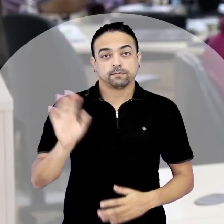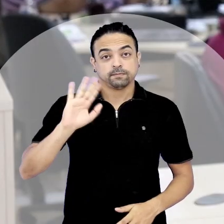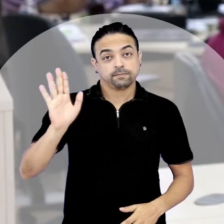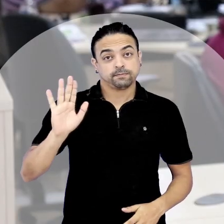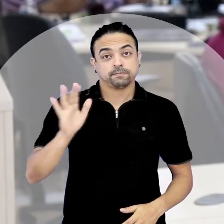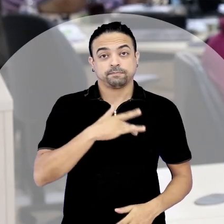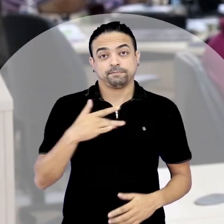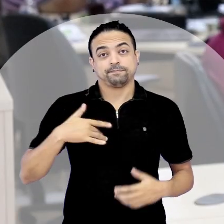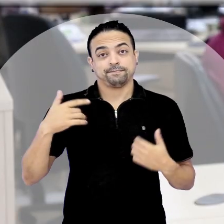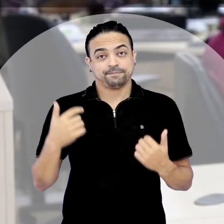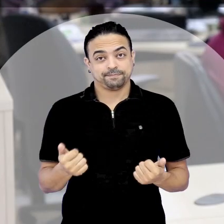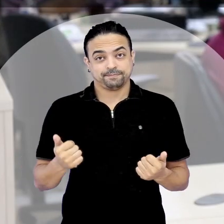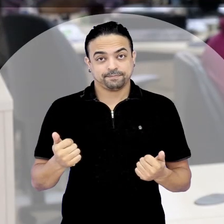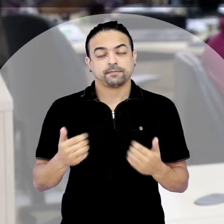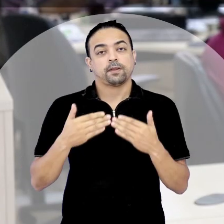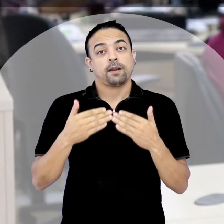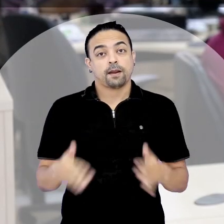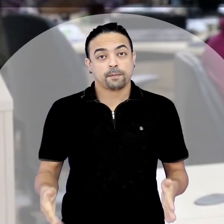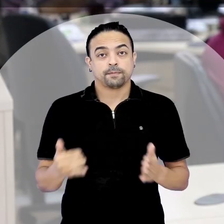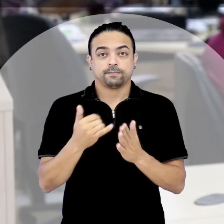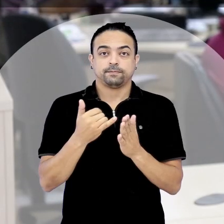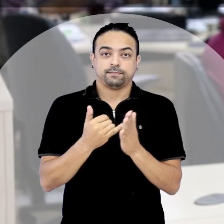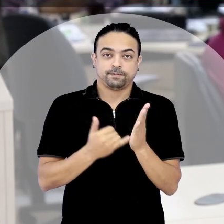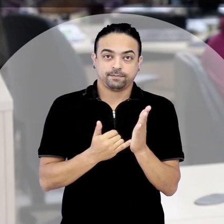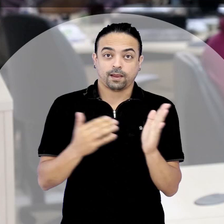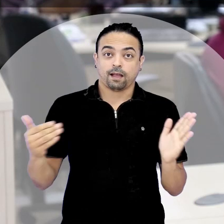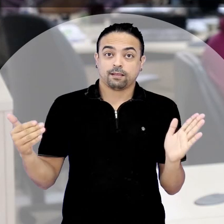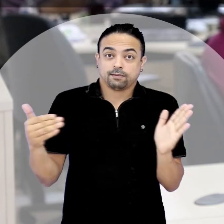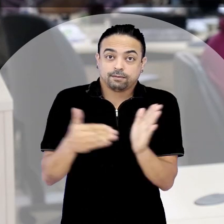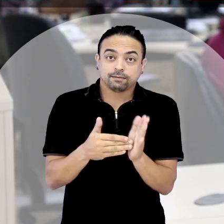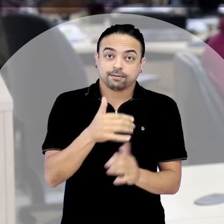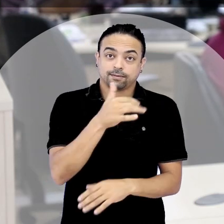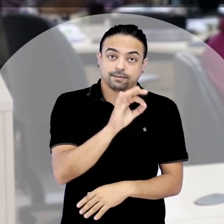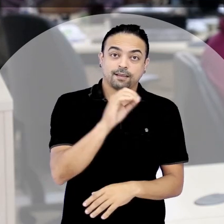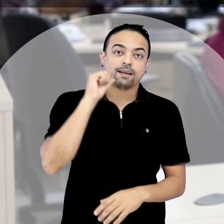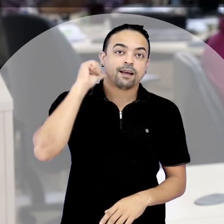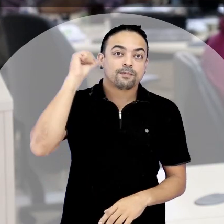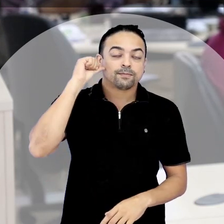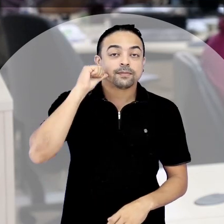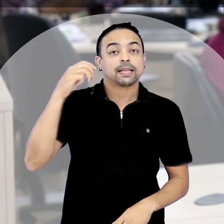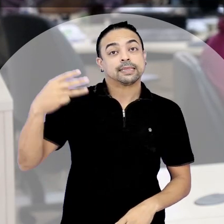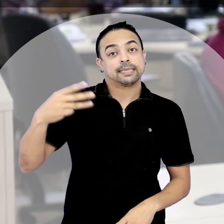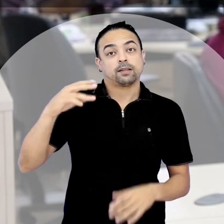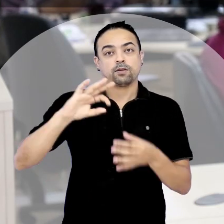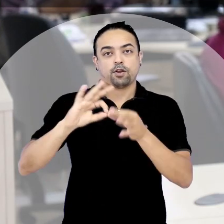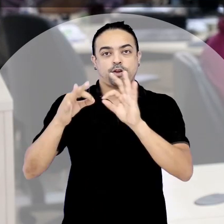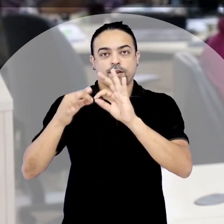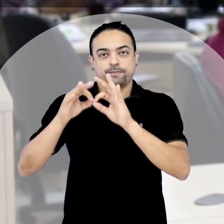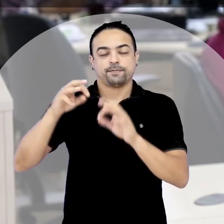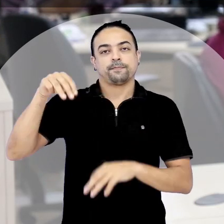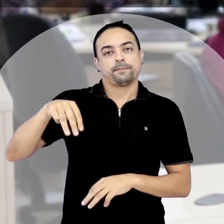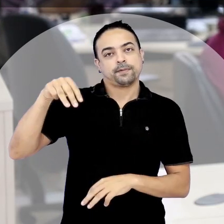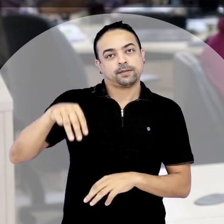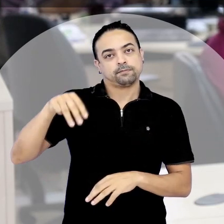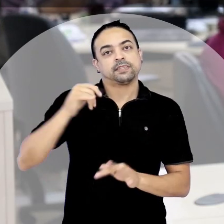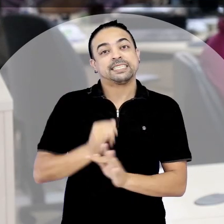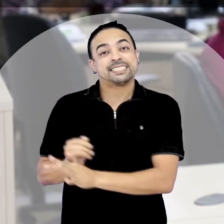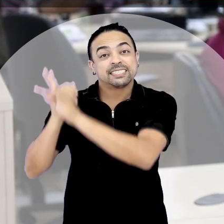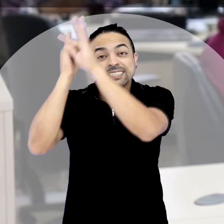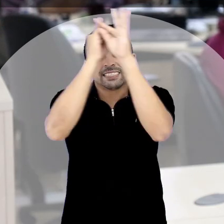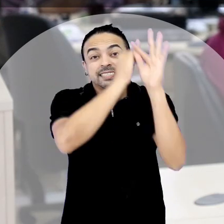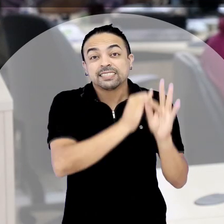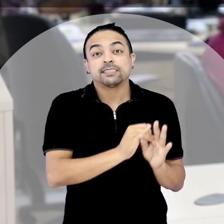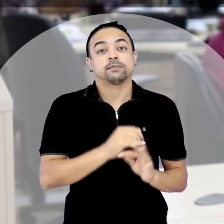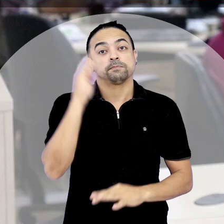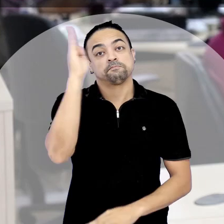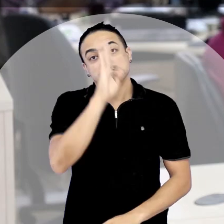aí galera beleza estão abertas até o dia dez de abril as inscrições para a 3ª olimpíada de matemática